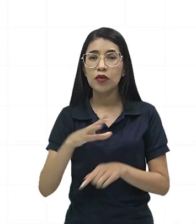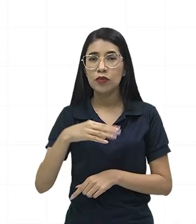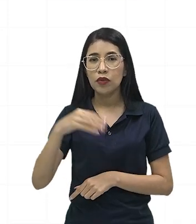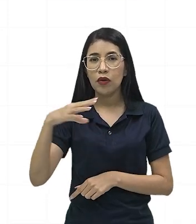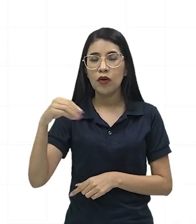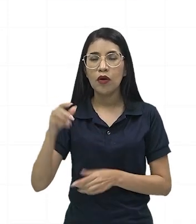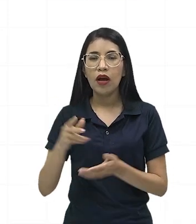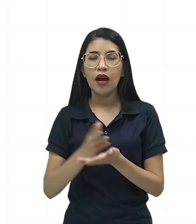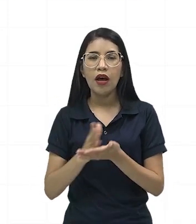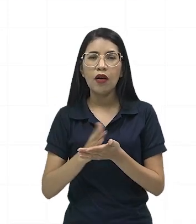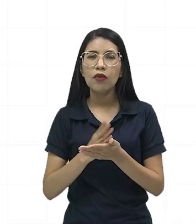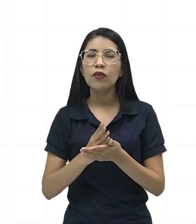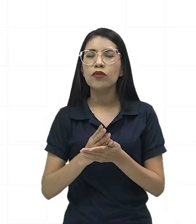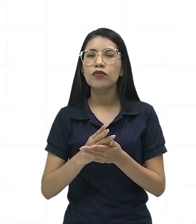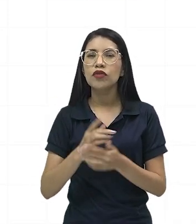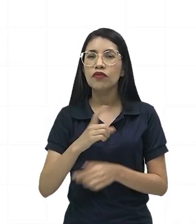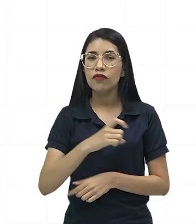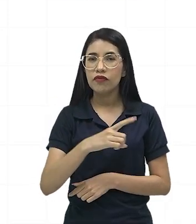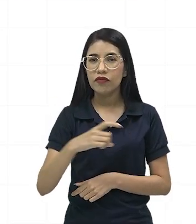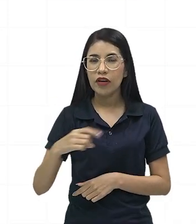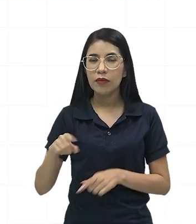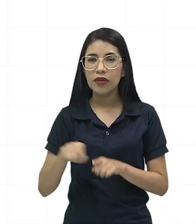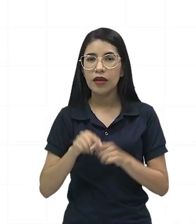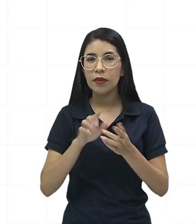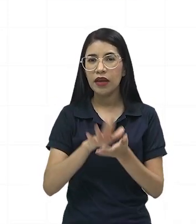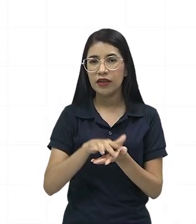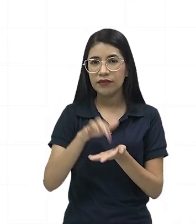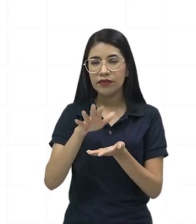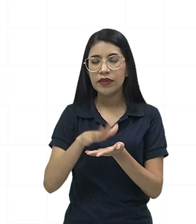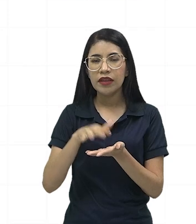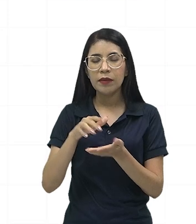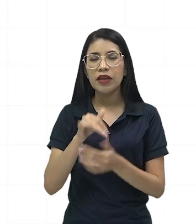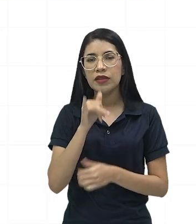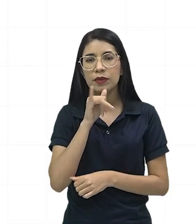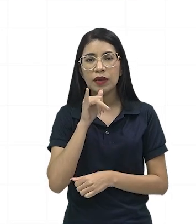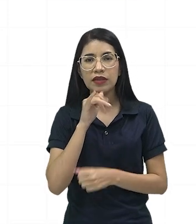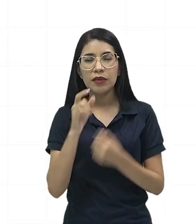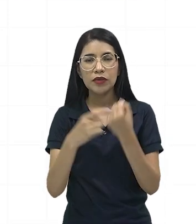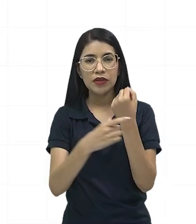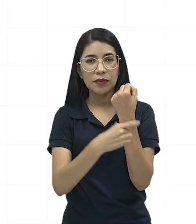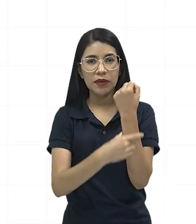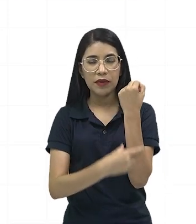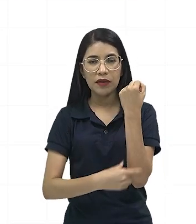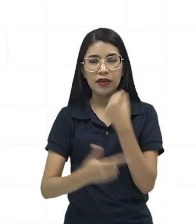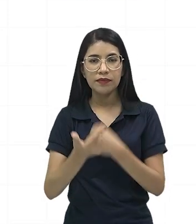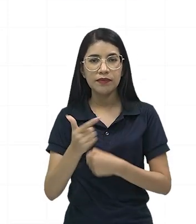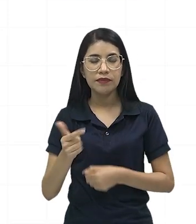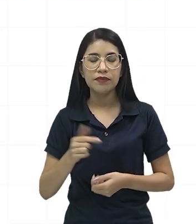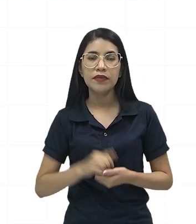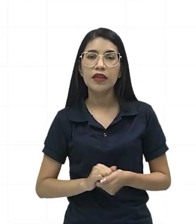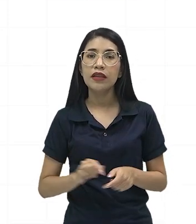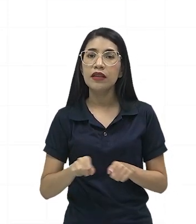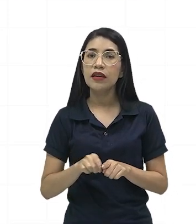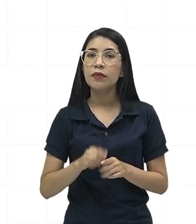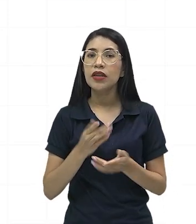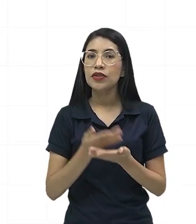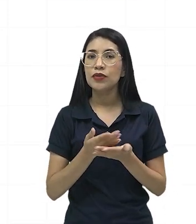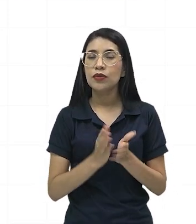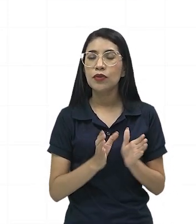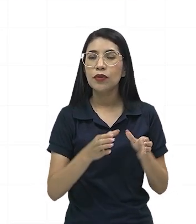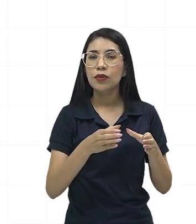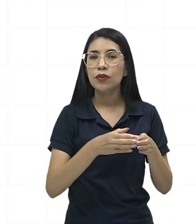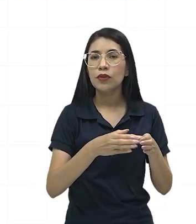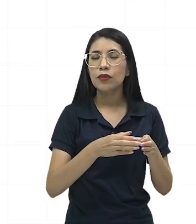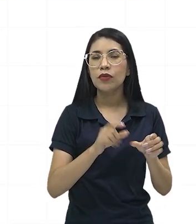alguns vermes, da estrela do mar, todos eles são exemplares de invertebrados, tá? E a gente estudou o primeiro grupo deles,